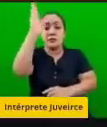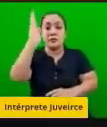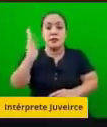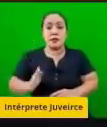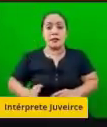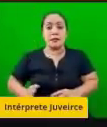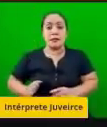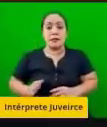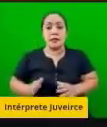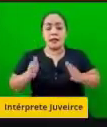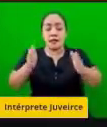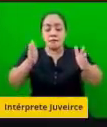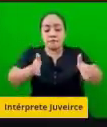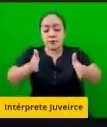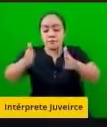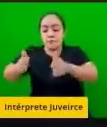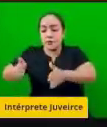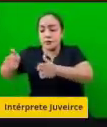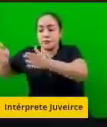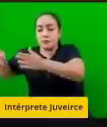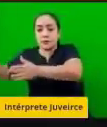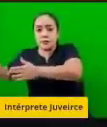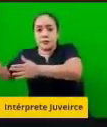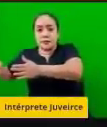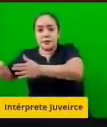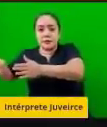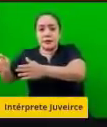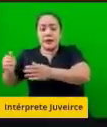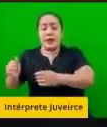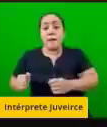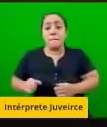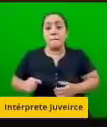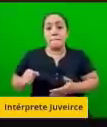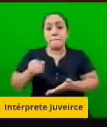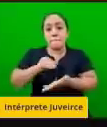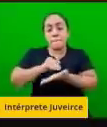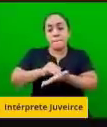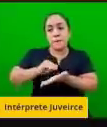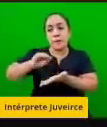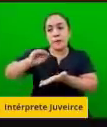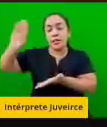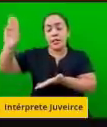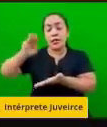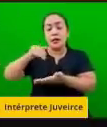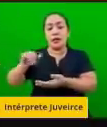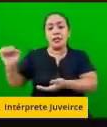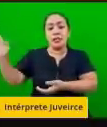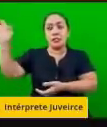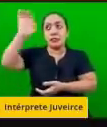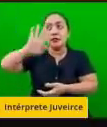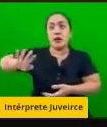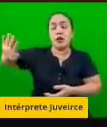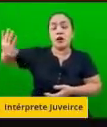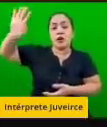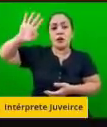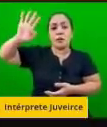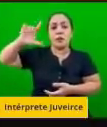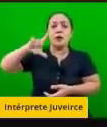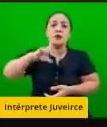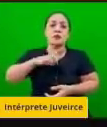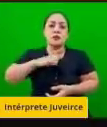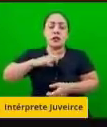interraciais entre imigrantes europeus e os afro-brasileiros, a nossa sociedade ela